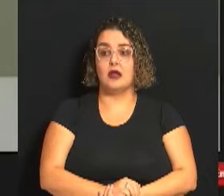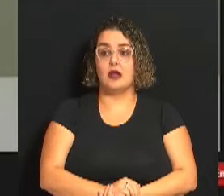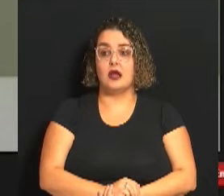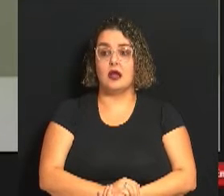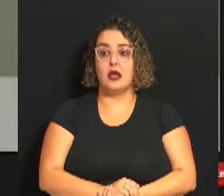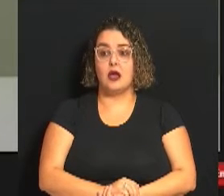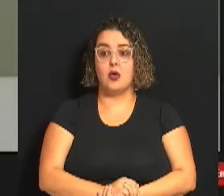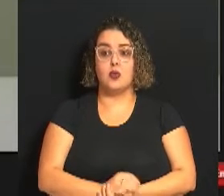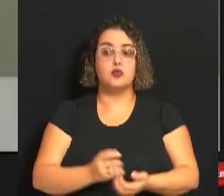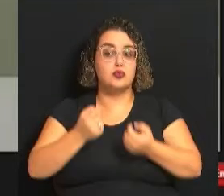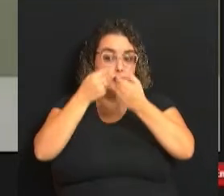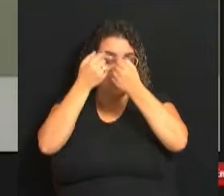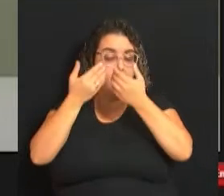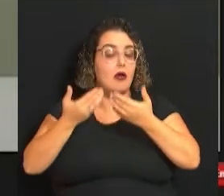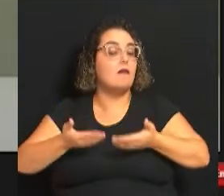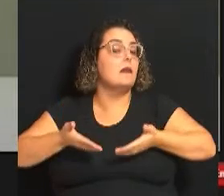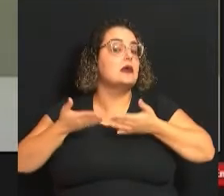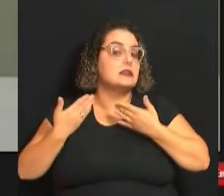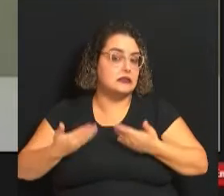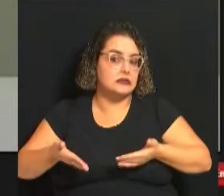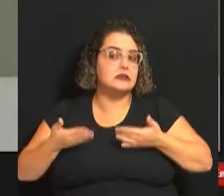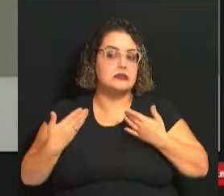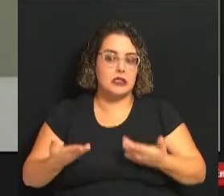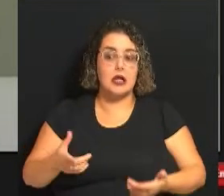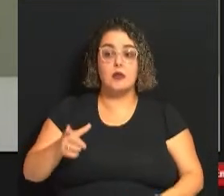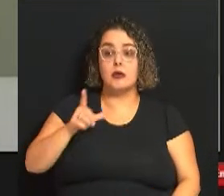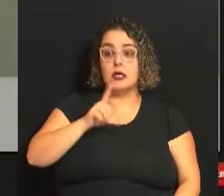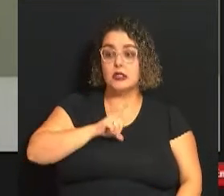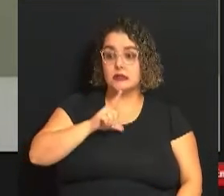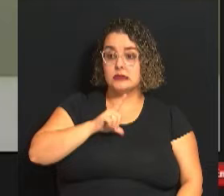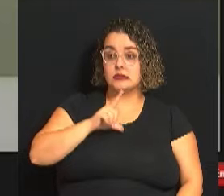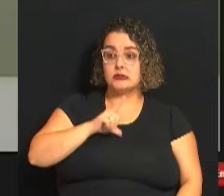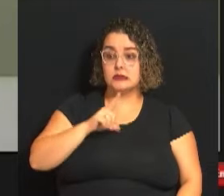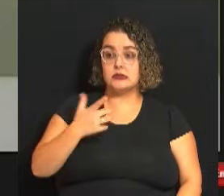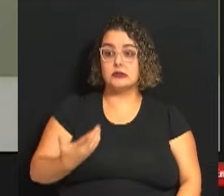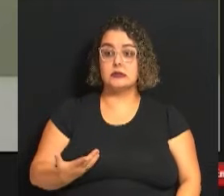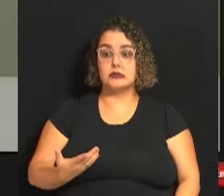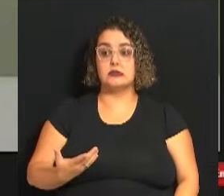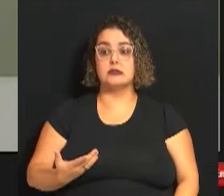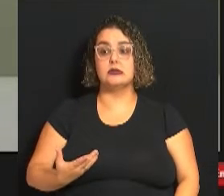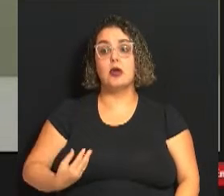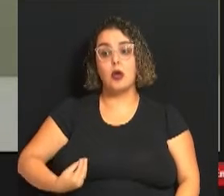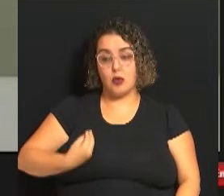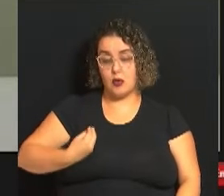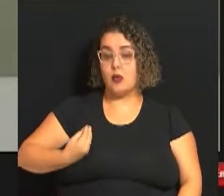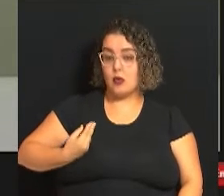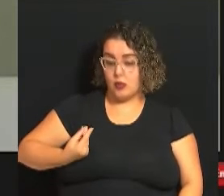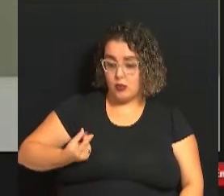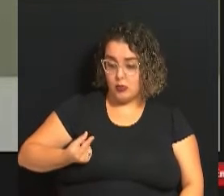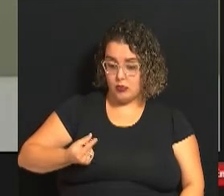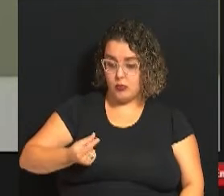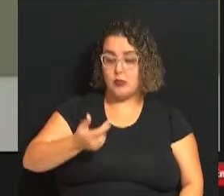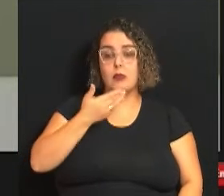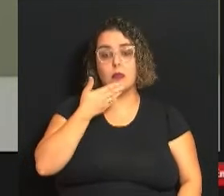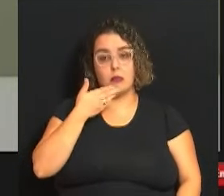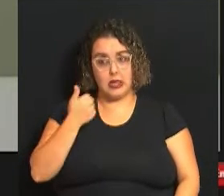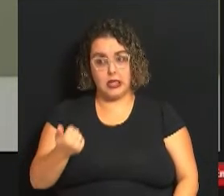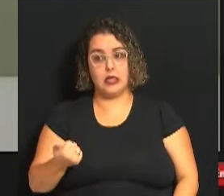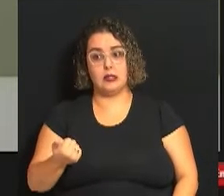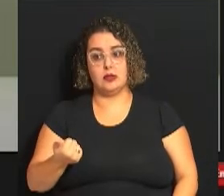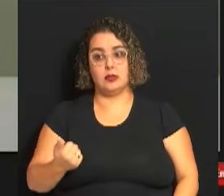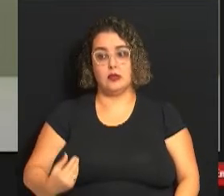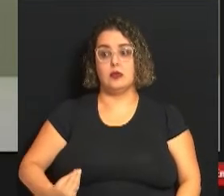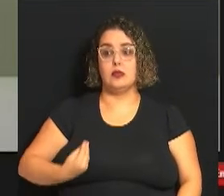lesões menos agressivas, o paciente tem uma quantidade de vida melhor, a sobrevida